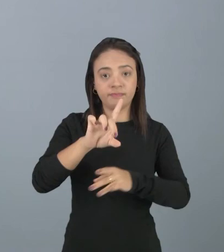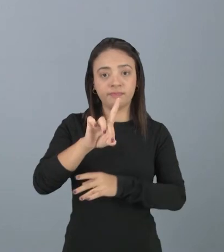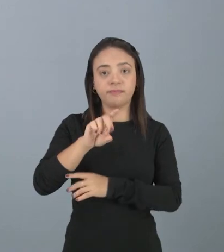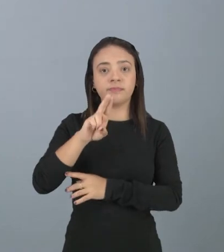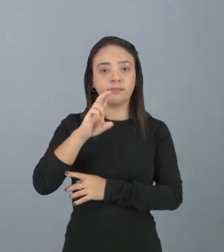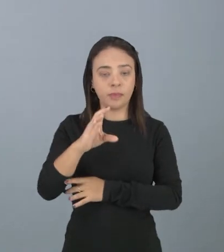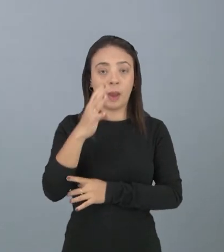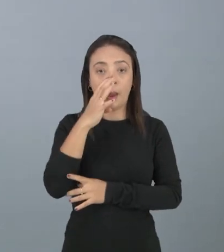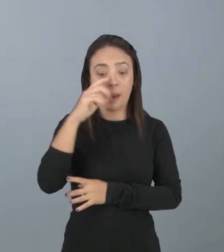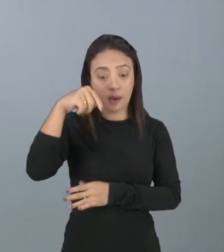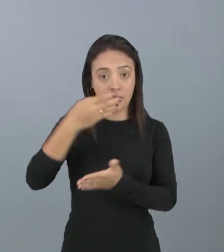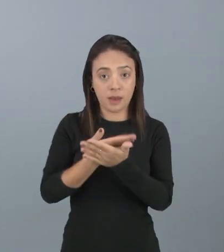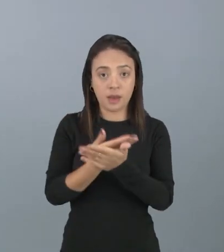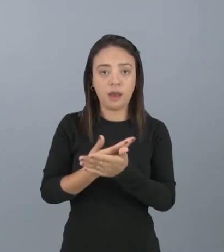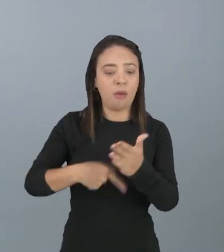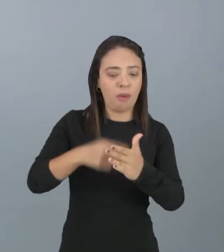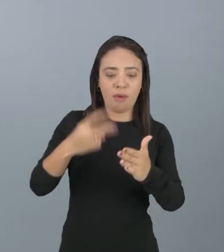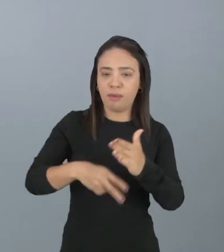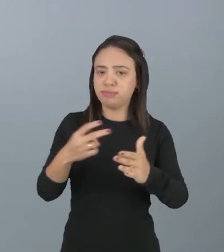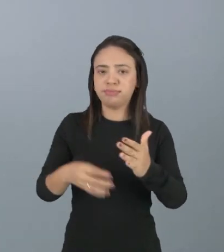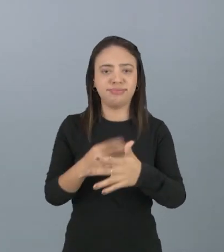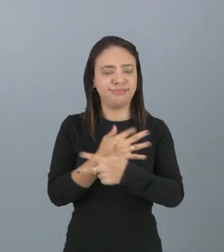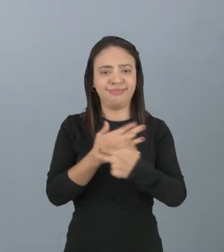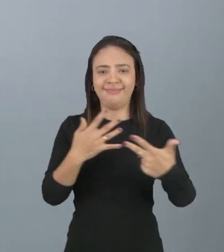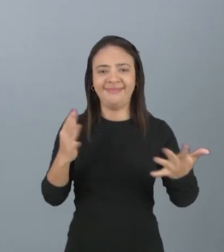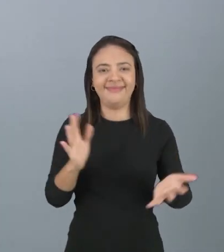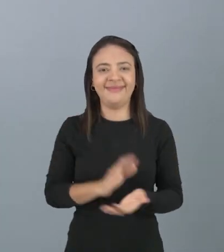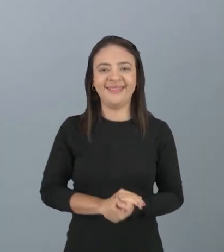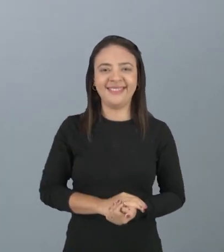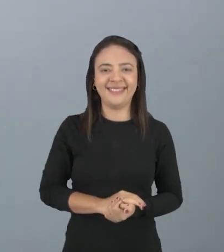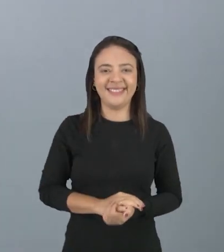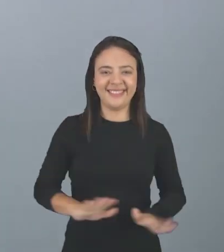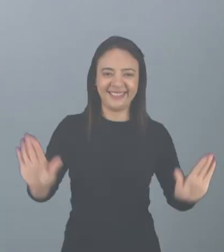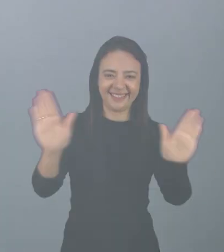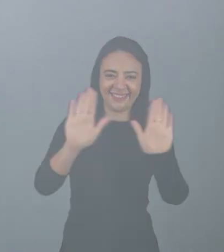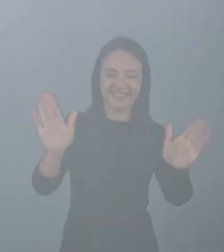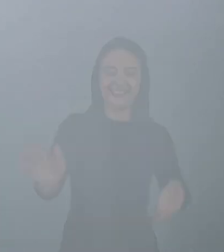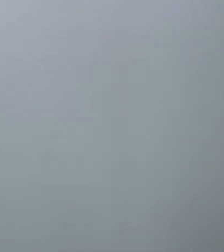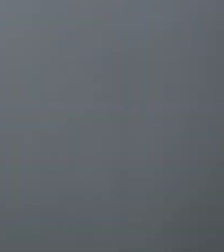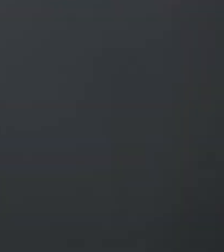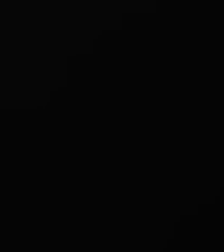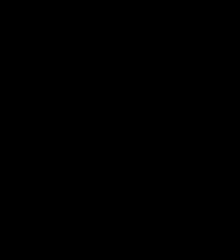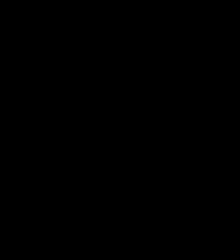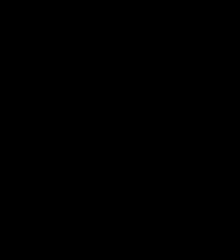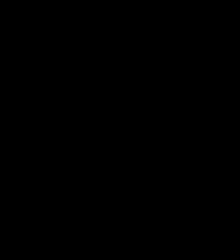Eduque para rever essas aulas quantas vezes precisar. E é isso. See you next class!